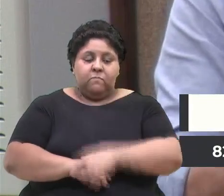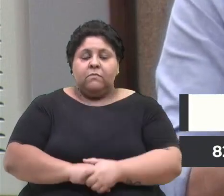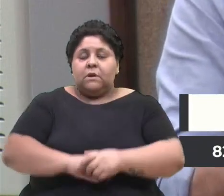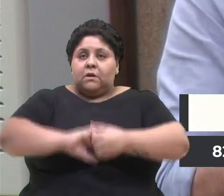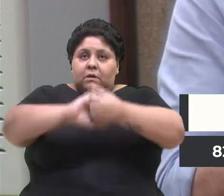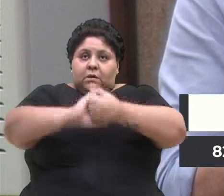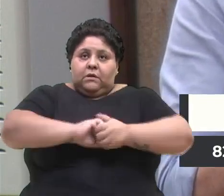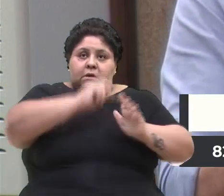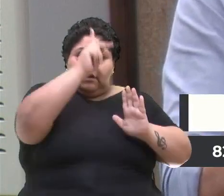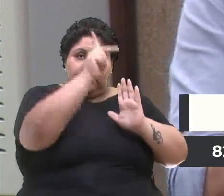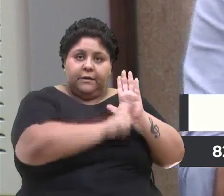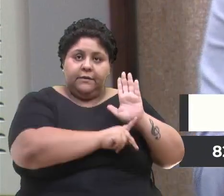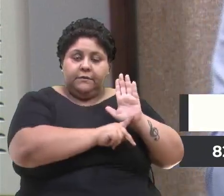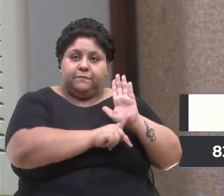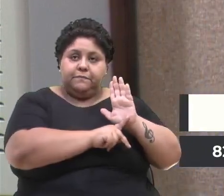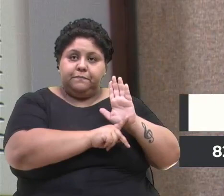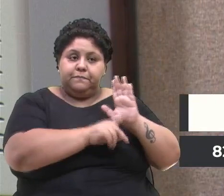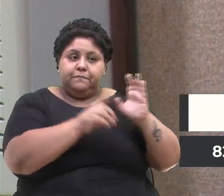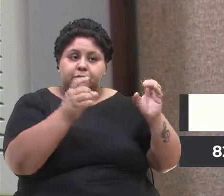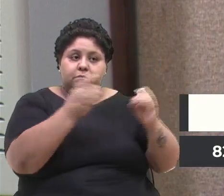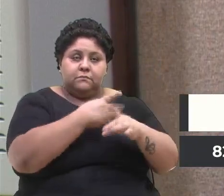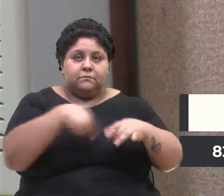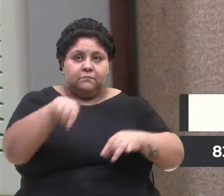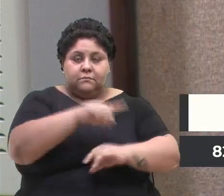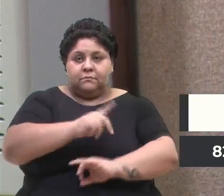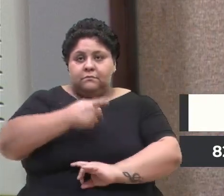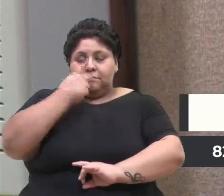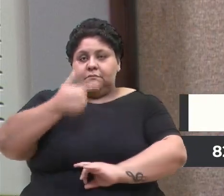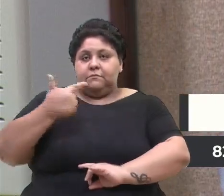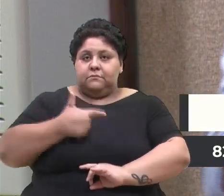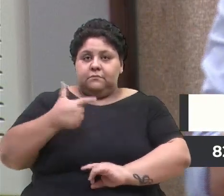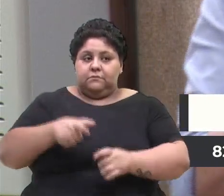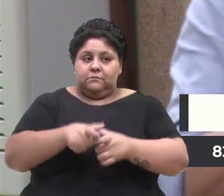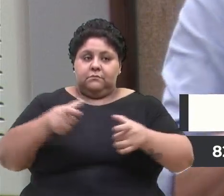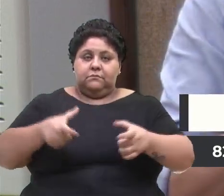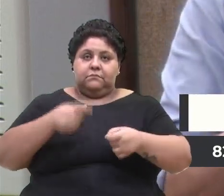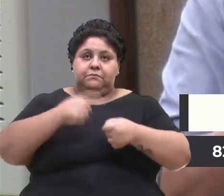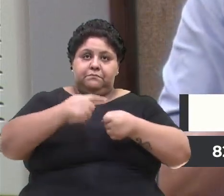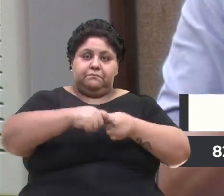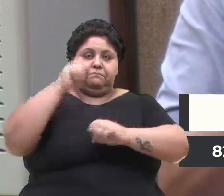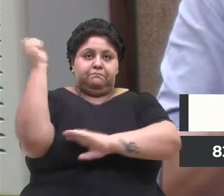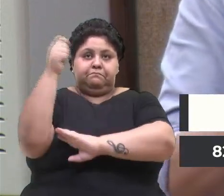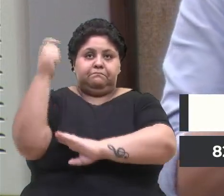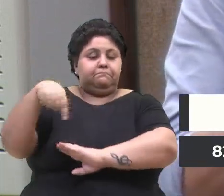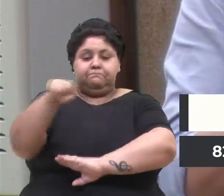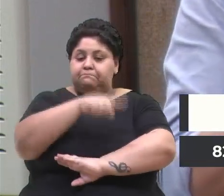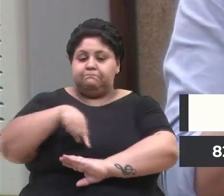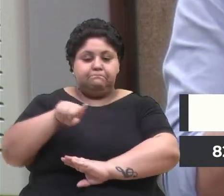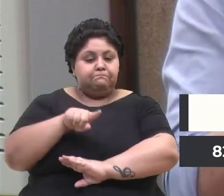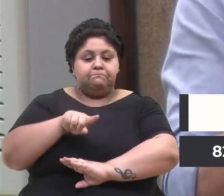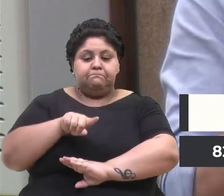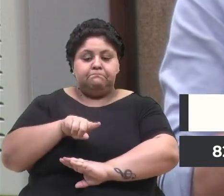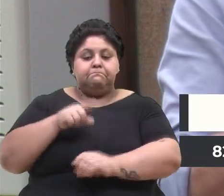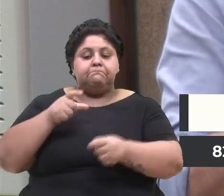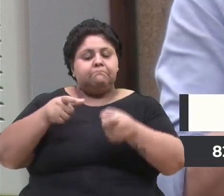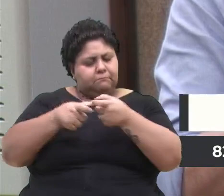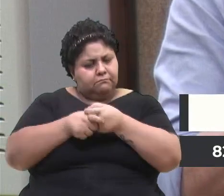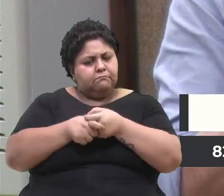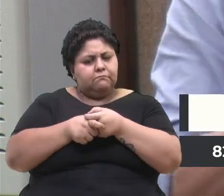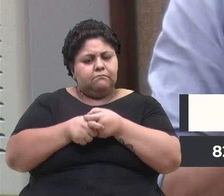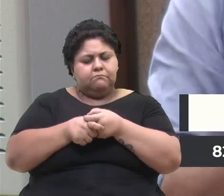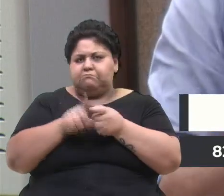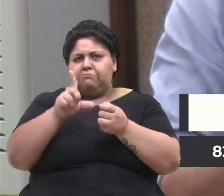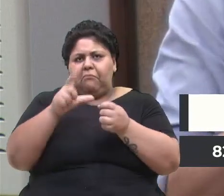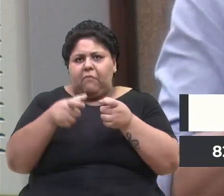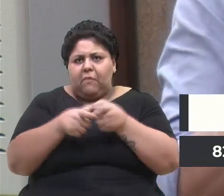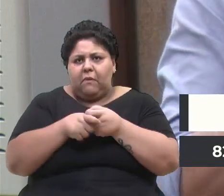complexo. Nós estamos falando da segunda maior cidade do estado do Rio Grande do Sul, então não é um município pequeno, onde precisa